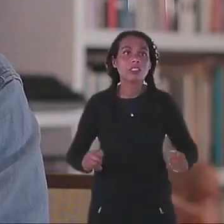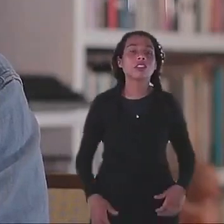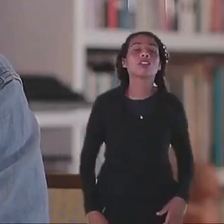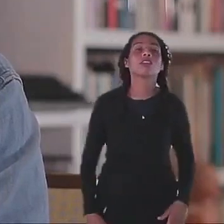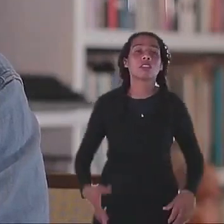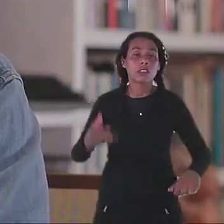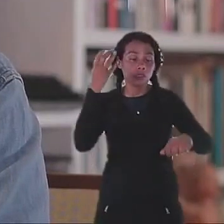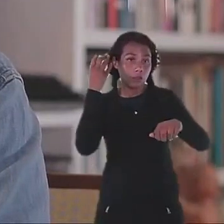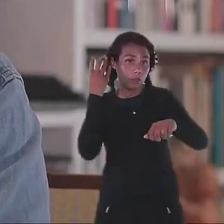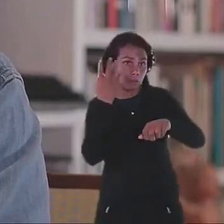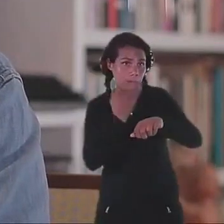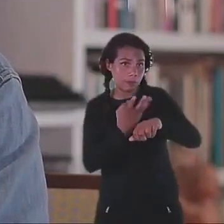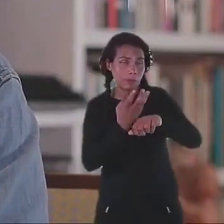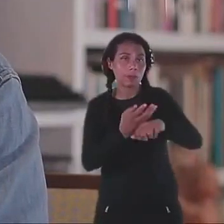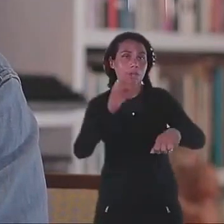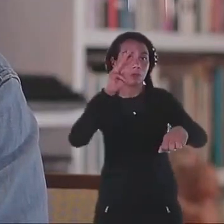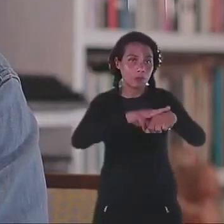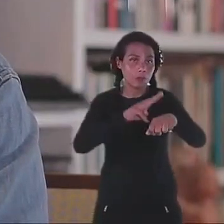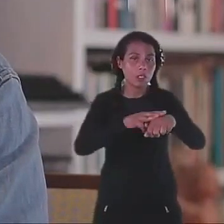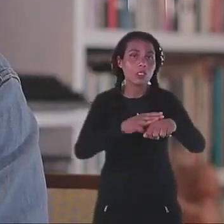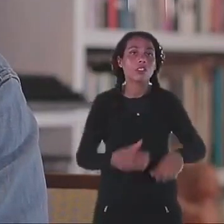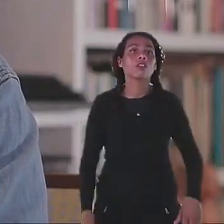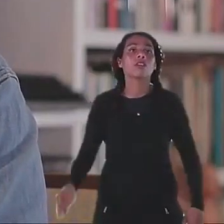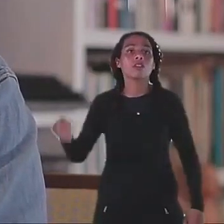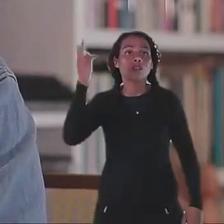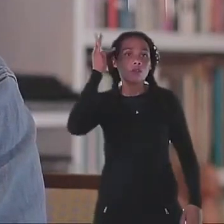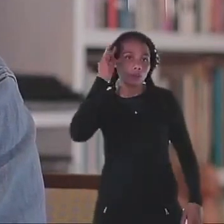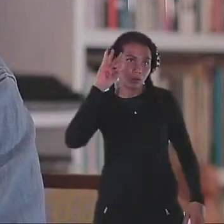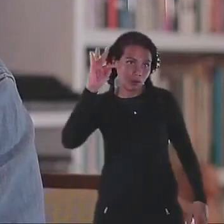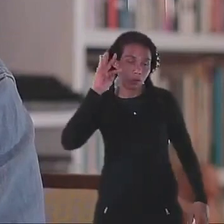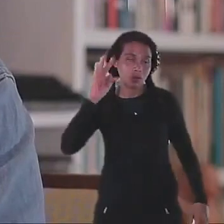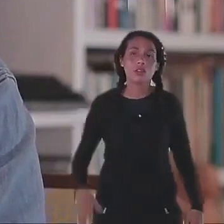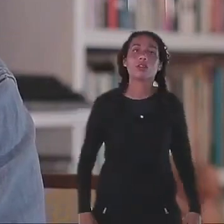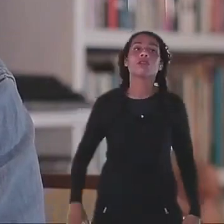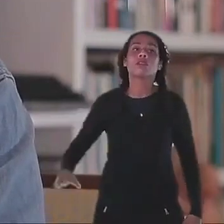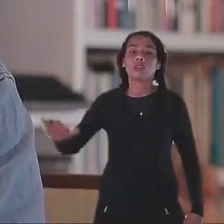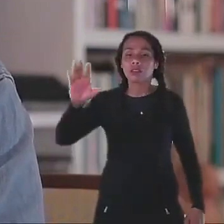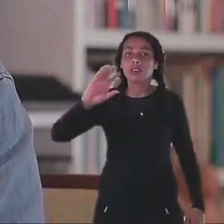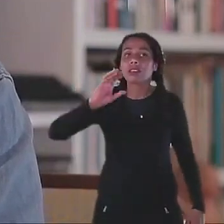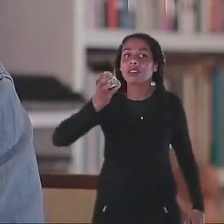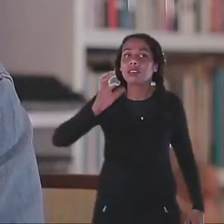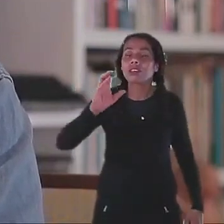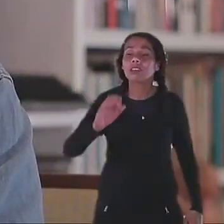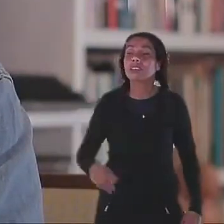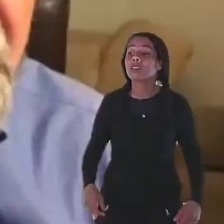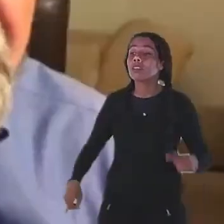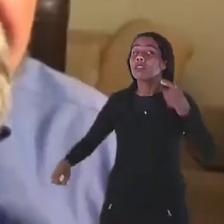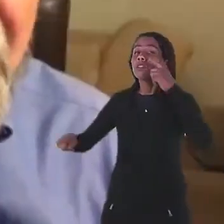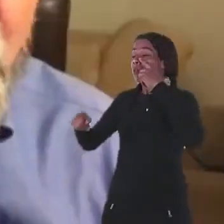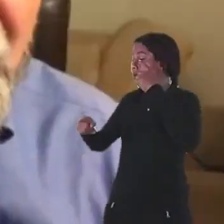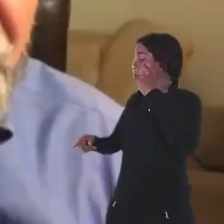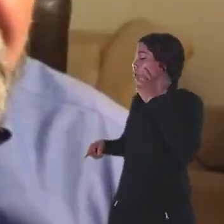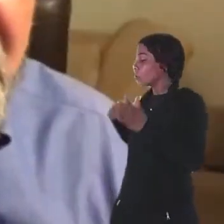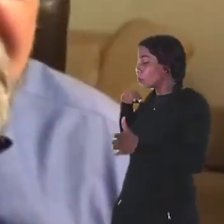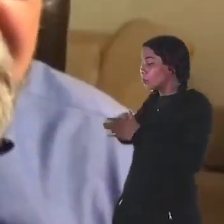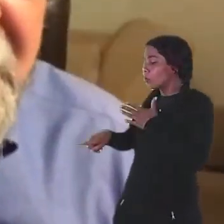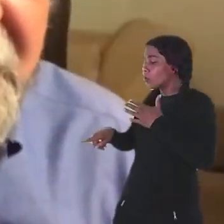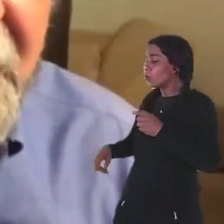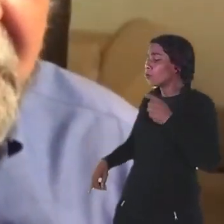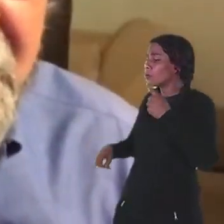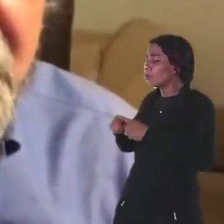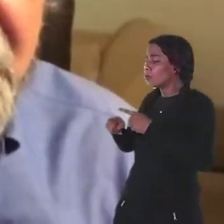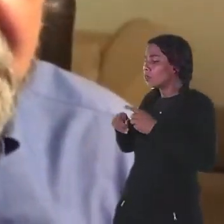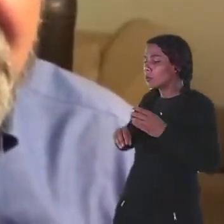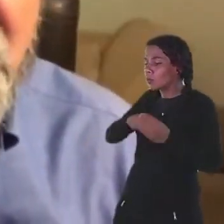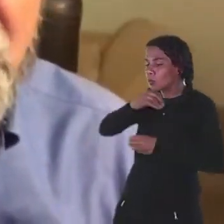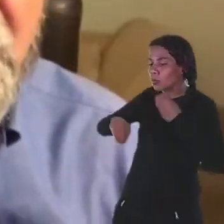A pergunta é a seguinte: por que estes ingredientes e não outros? Eu acho que